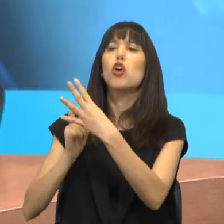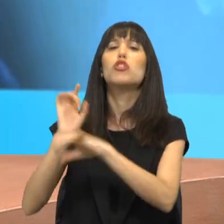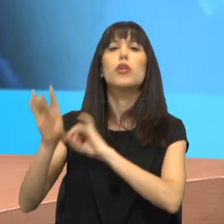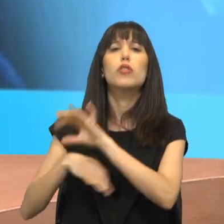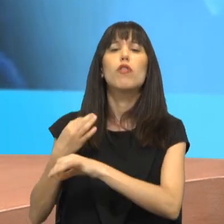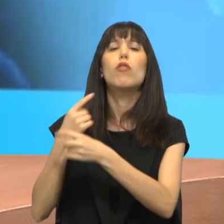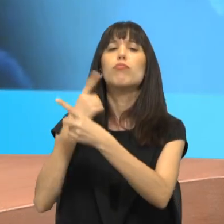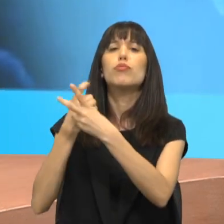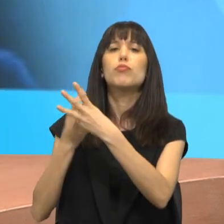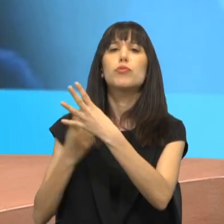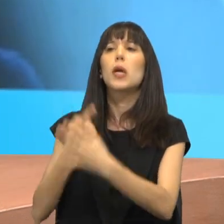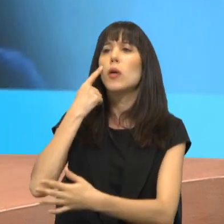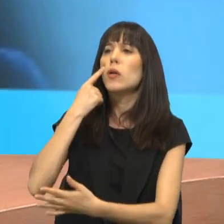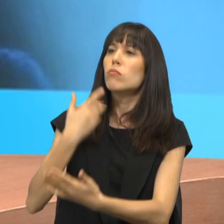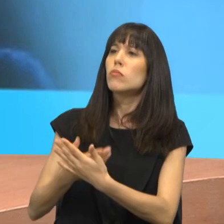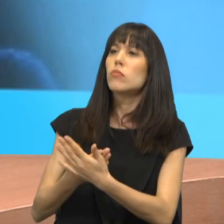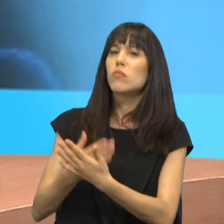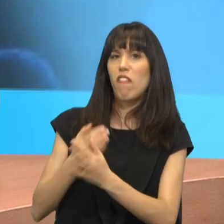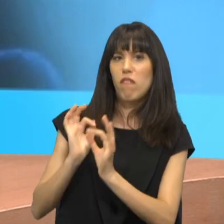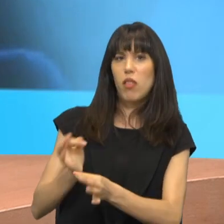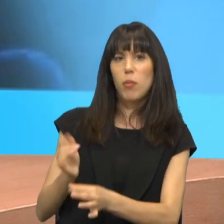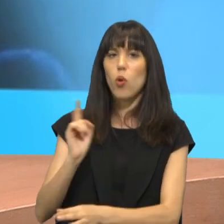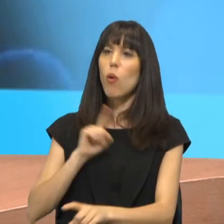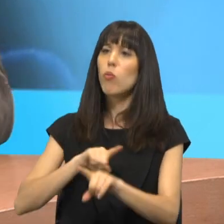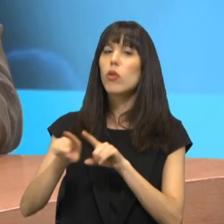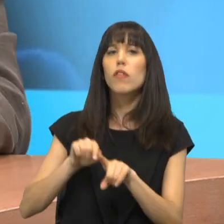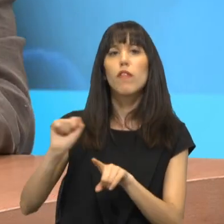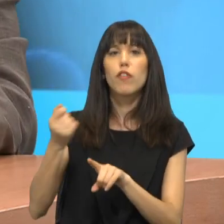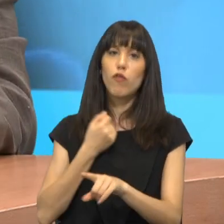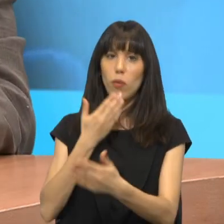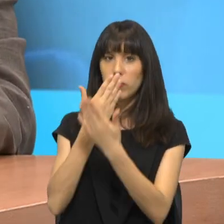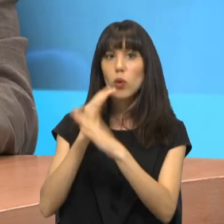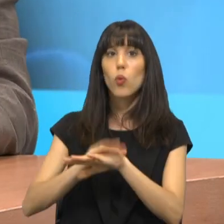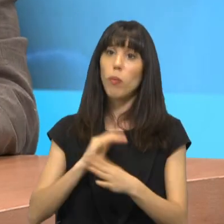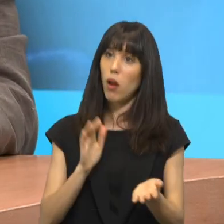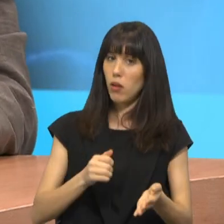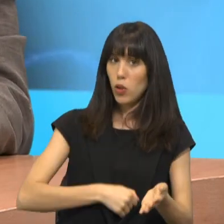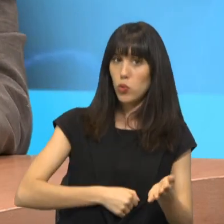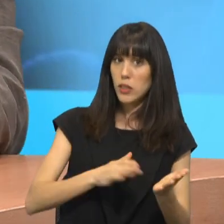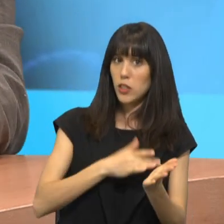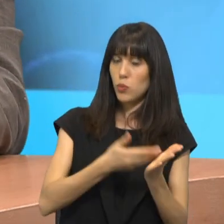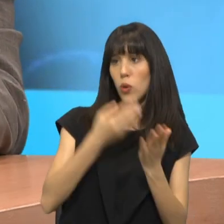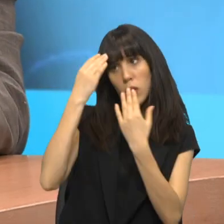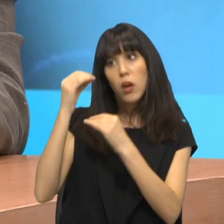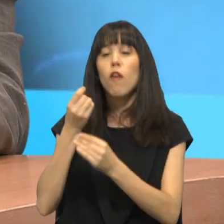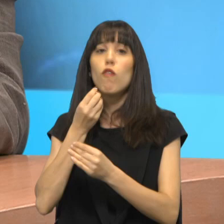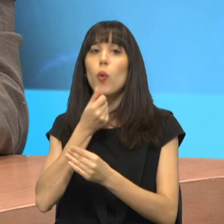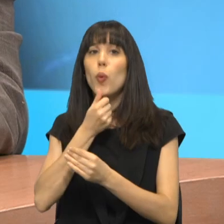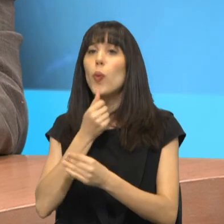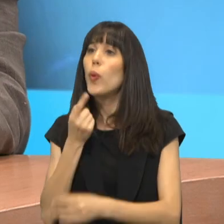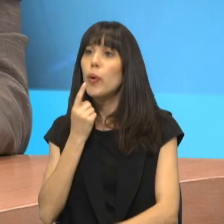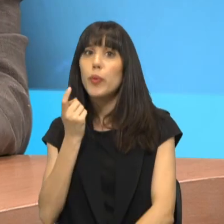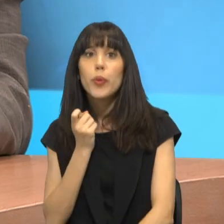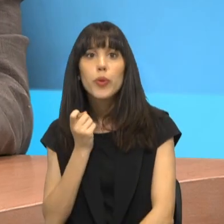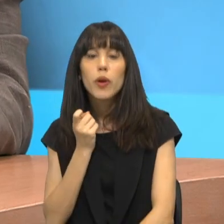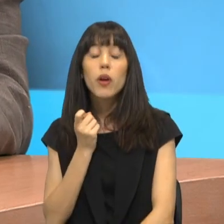pela procura de legitimar a validade das políticas do regime a partir do catolicismo. E é isso que vai